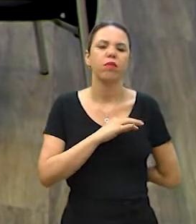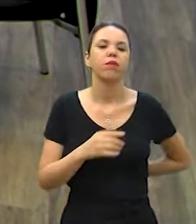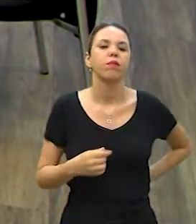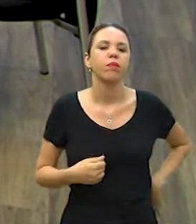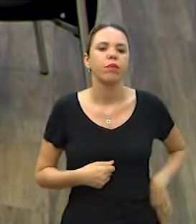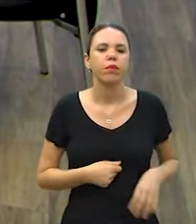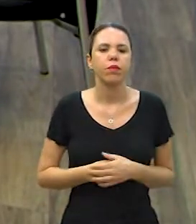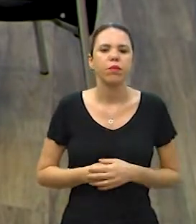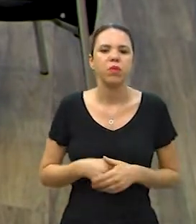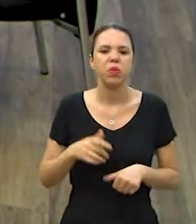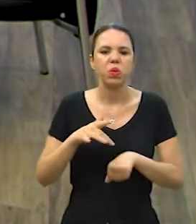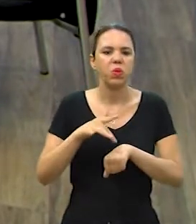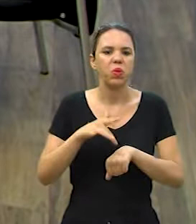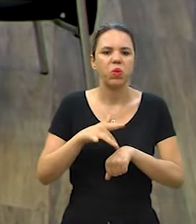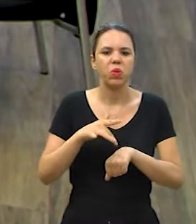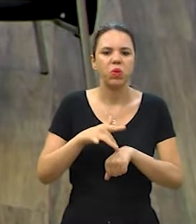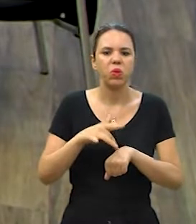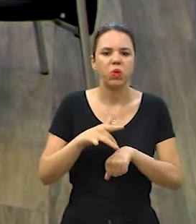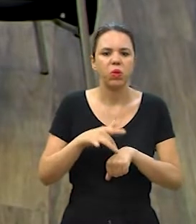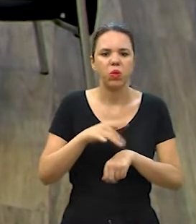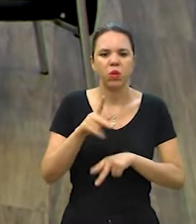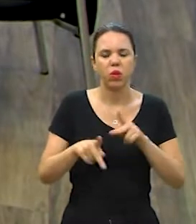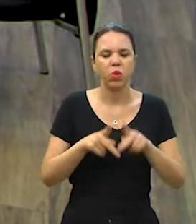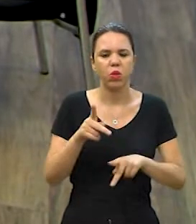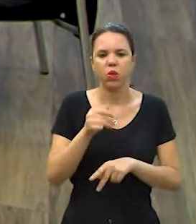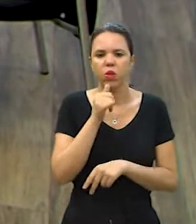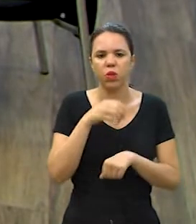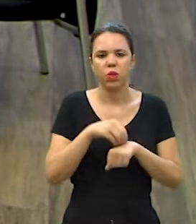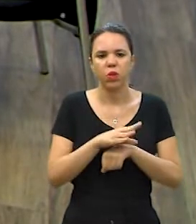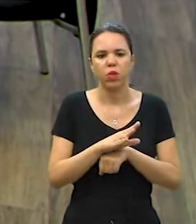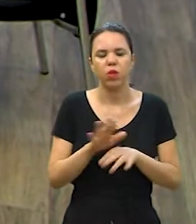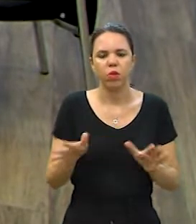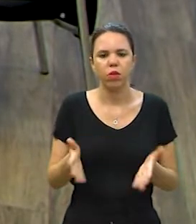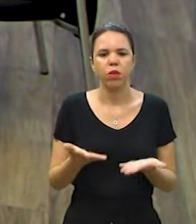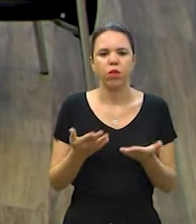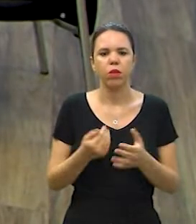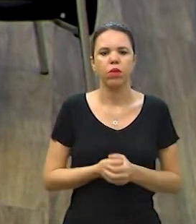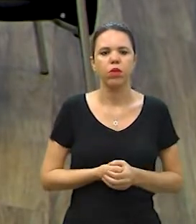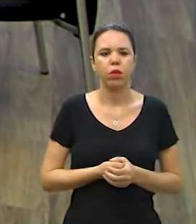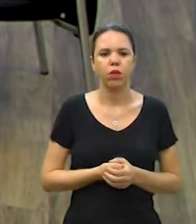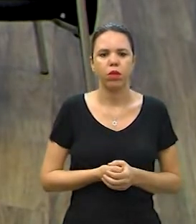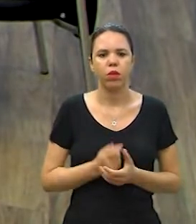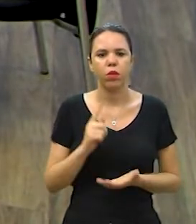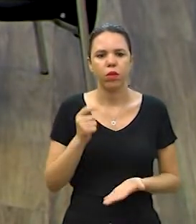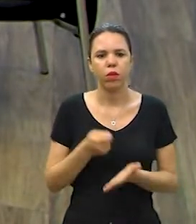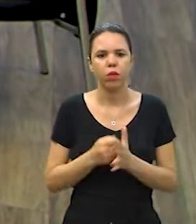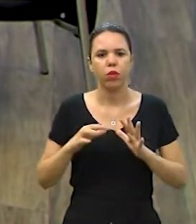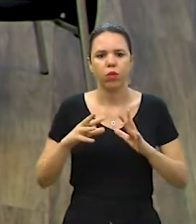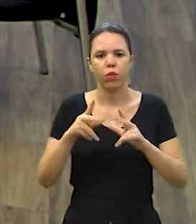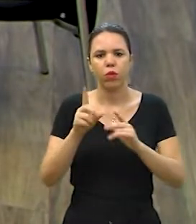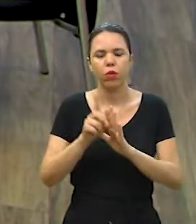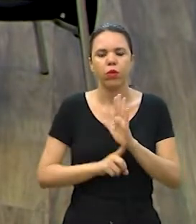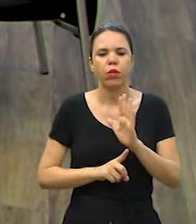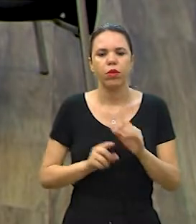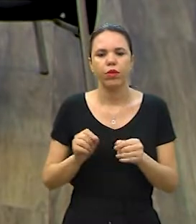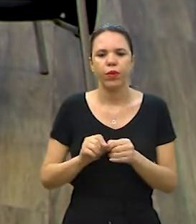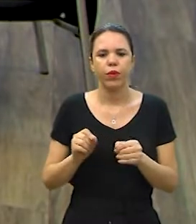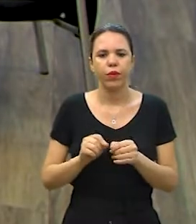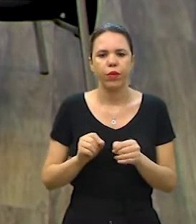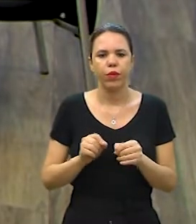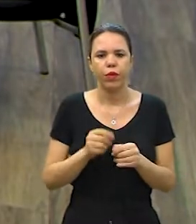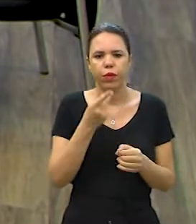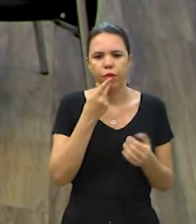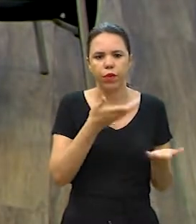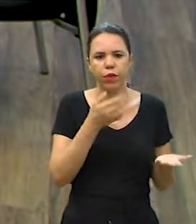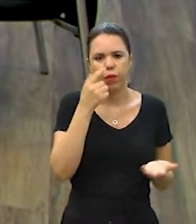ser para poucos. Então, assim, um absurdo vindo de uma pessoa que deveria dar o exemplo, incentivar e garantir todos esses direitos, fazer uma